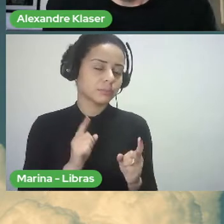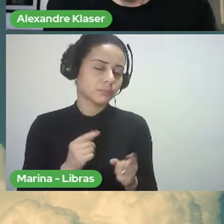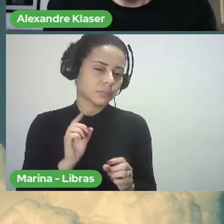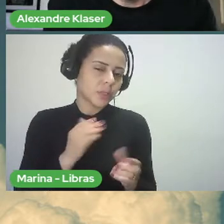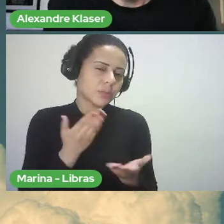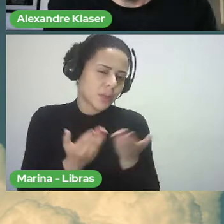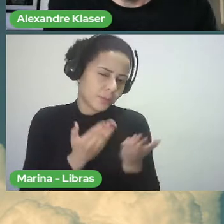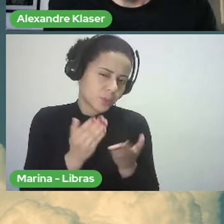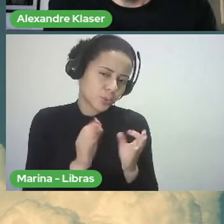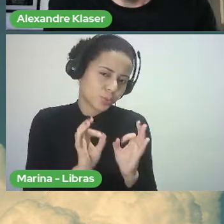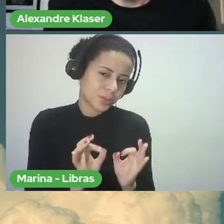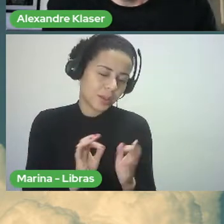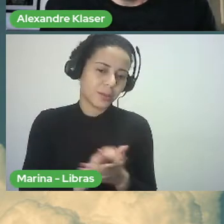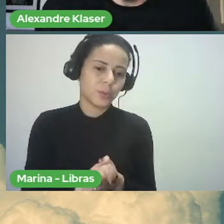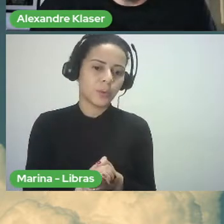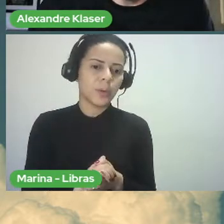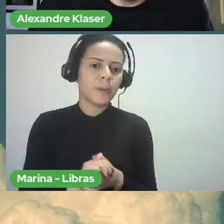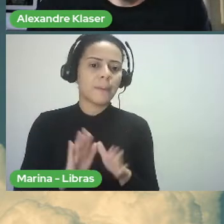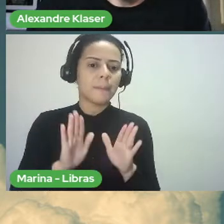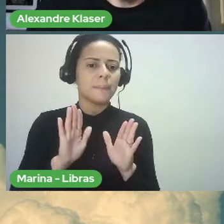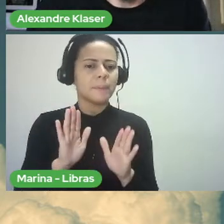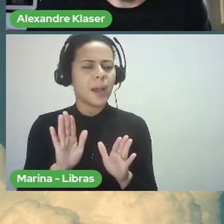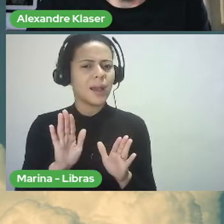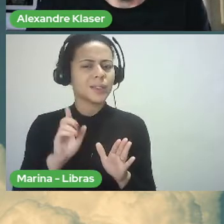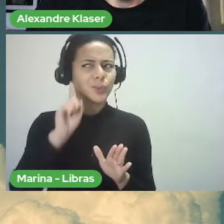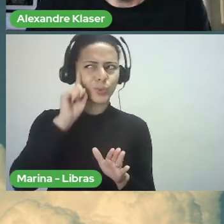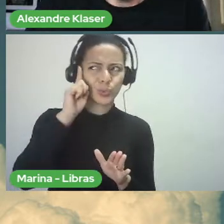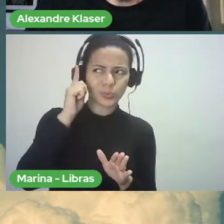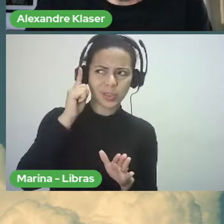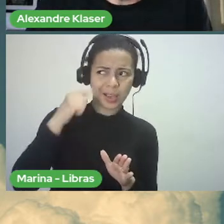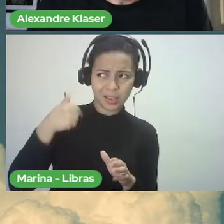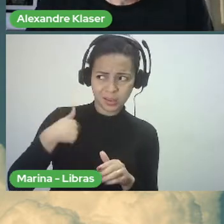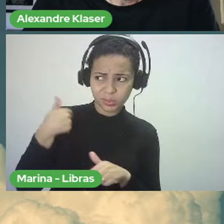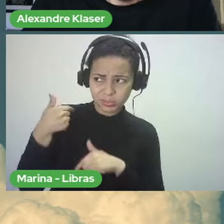eu tenho certeza que o investimento que eu fiz está se pagando.